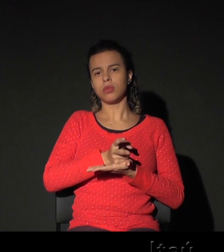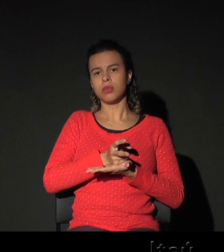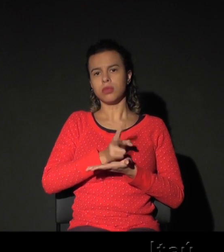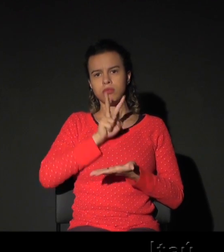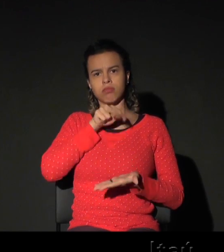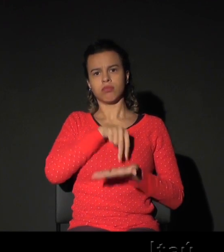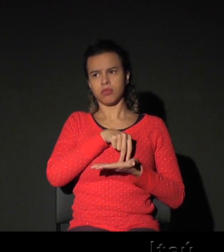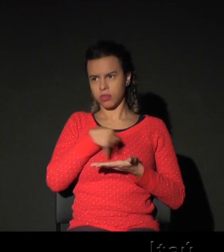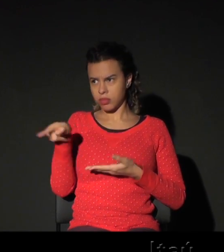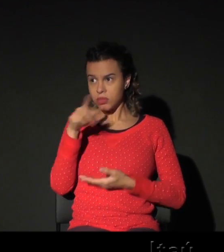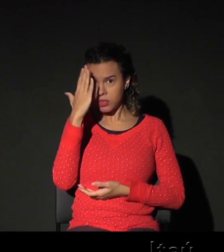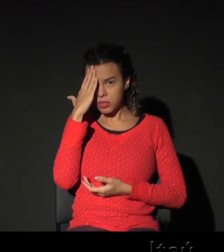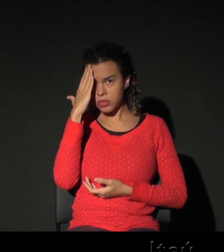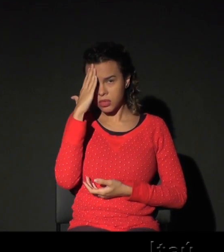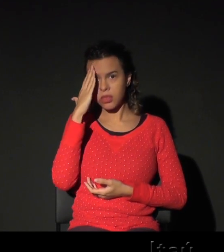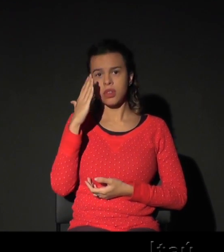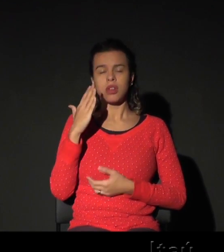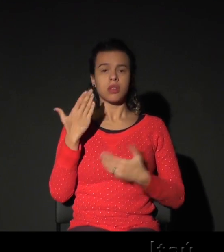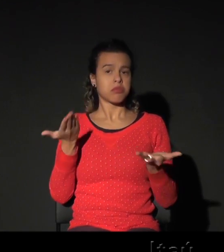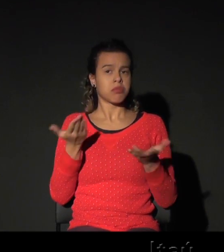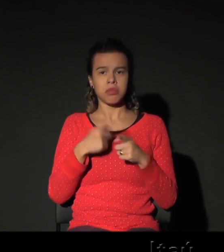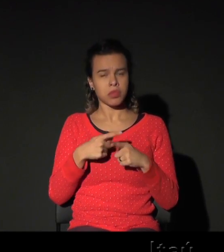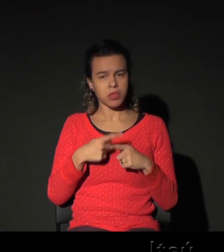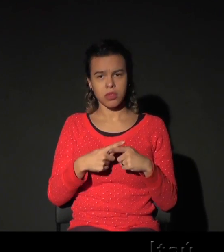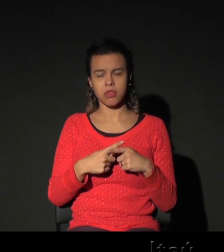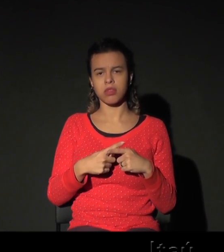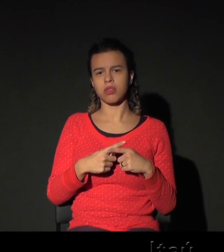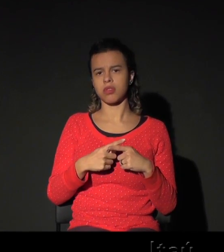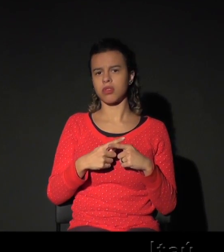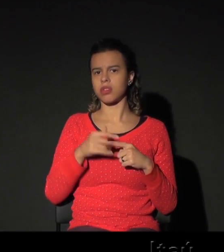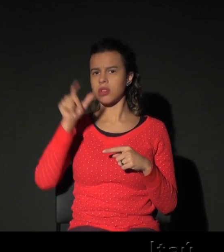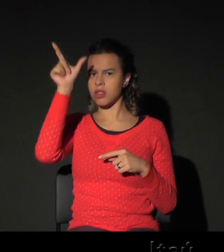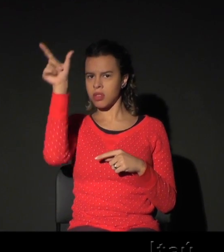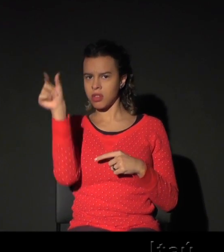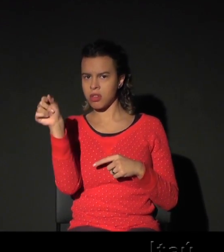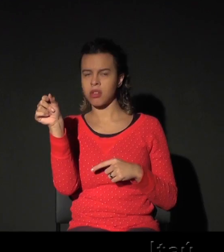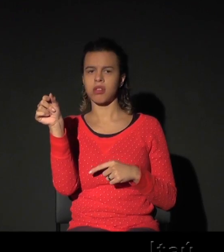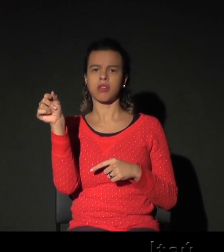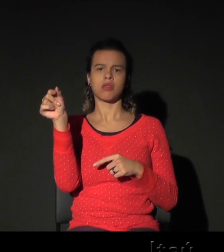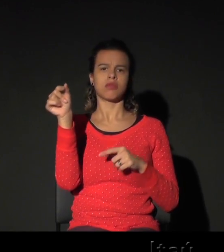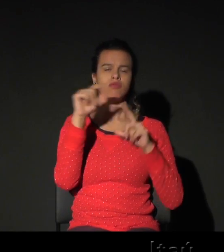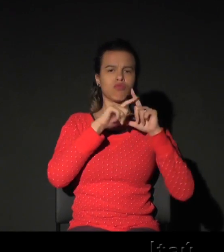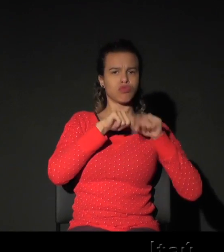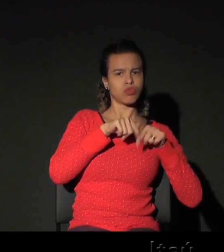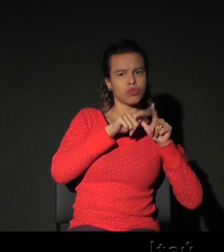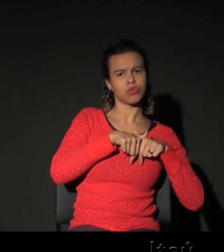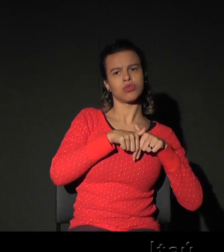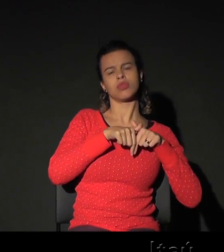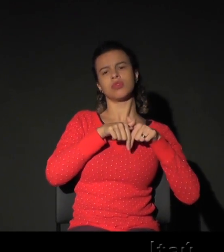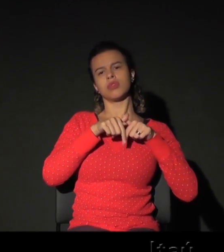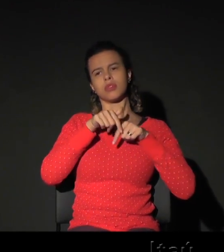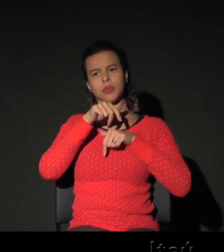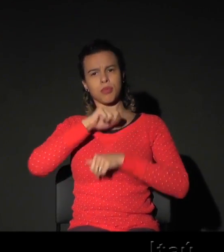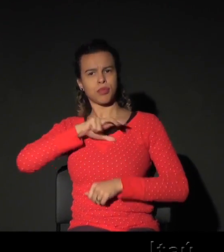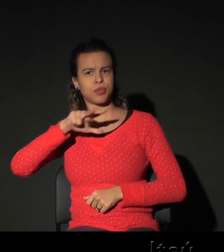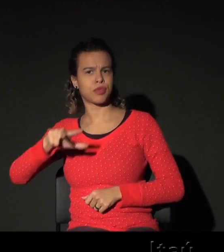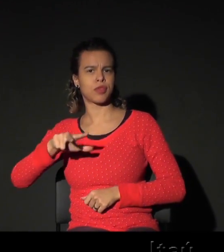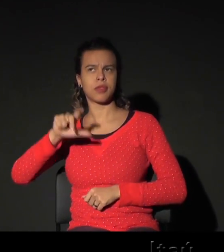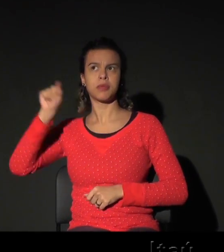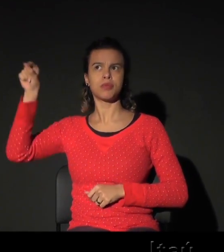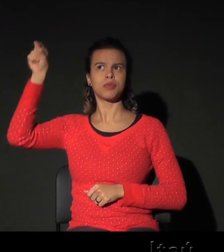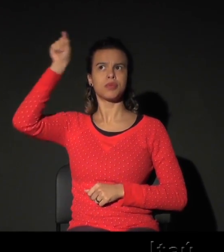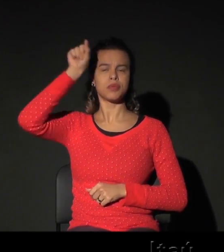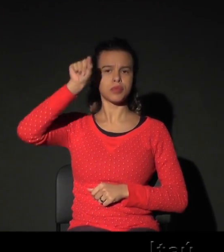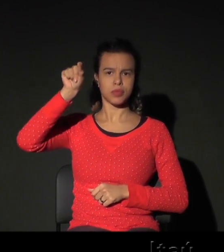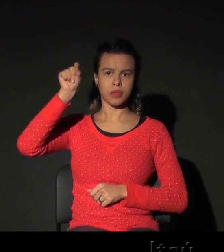sobreviva compreende porque o italiano O Judeu o português